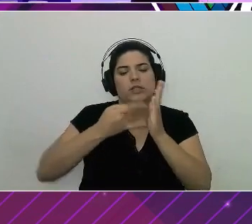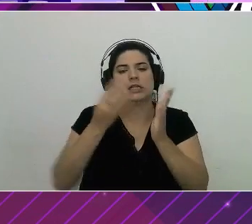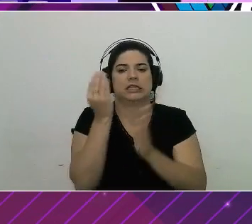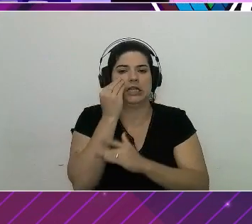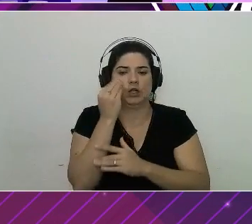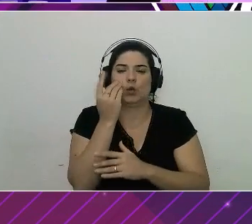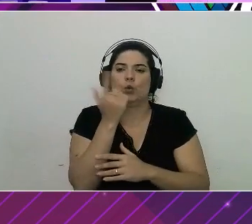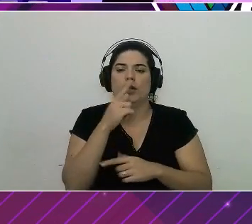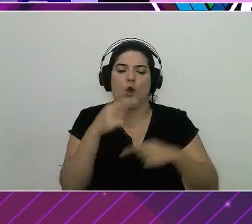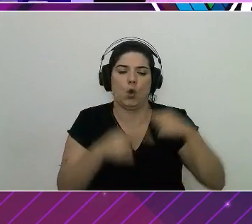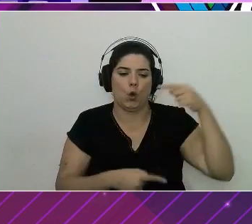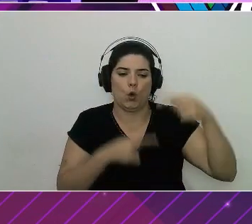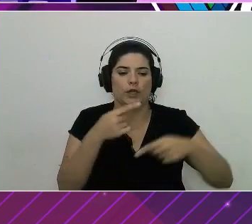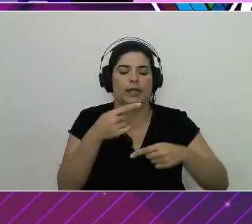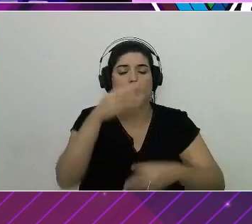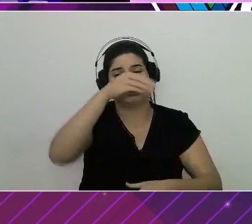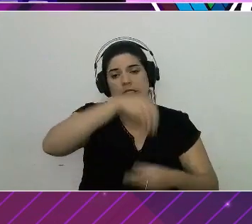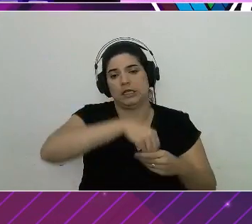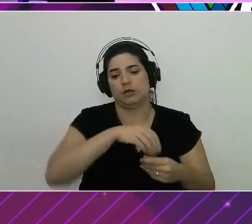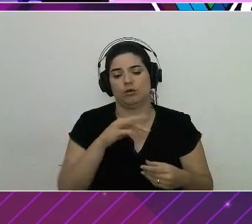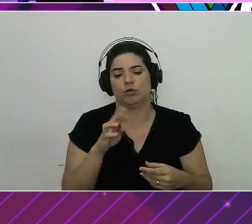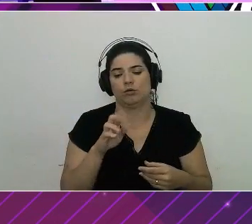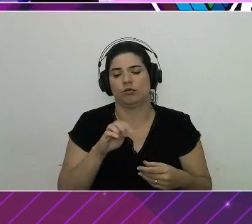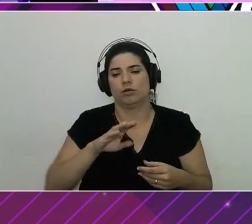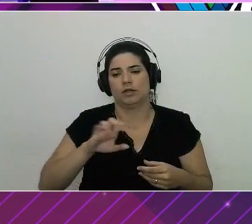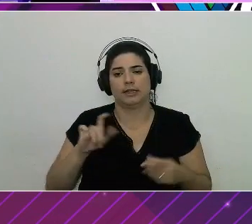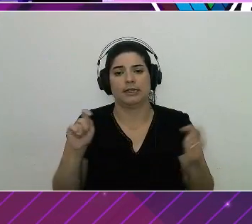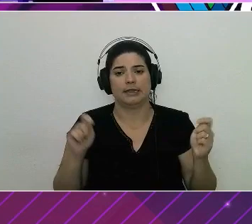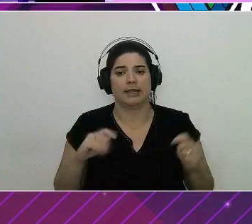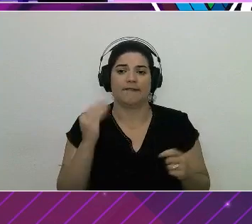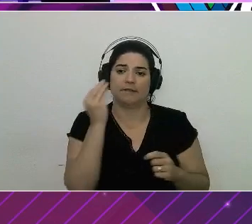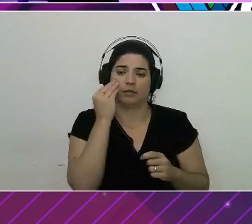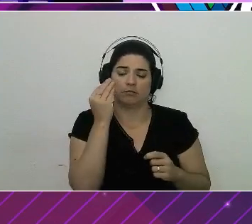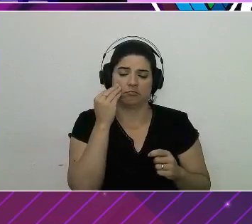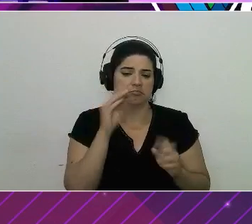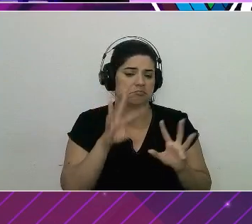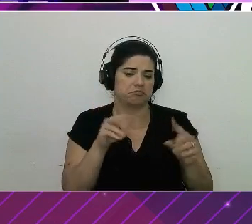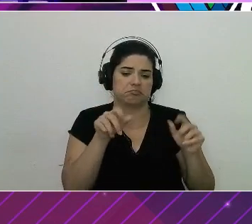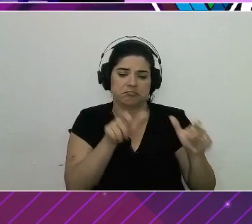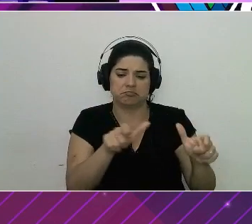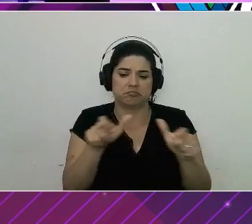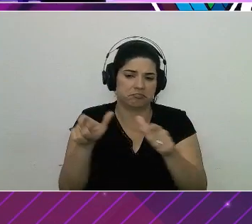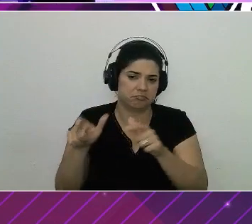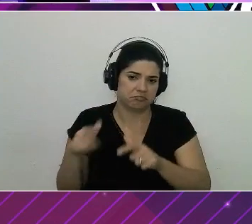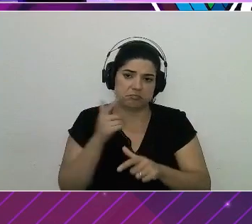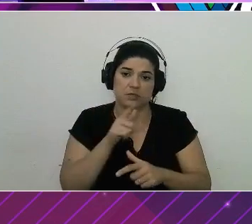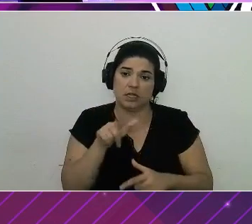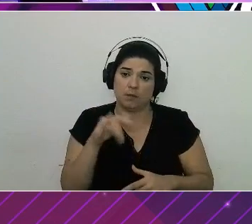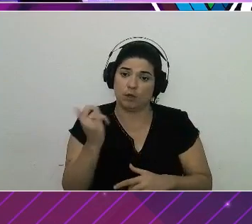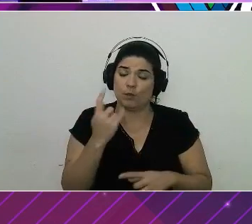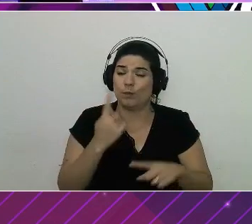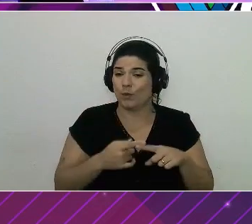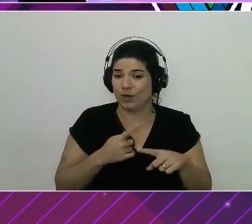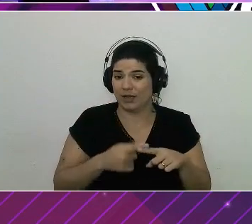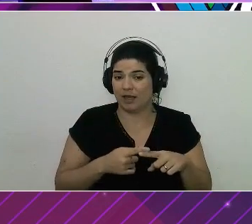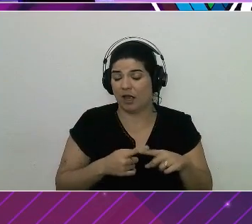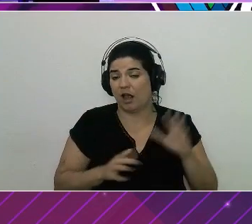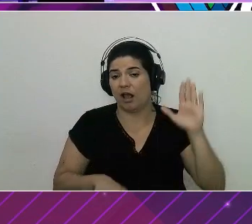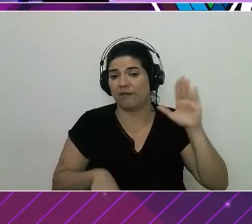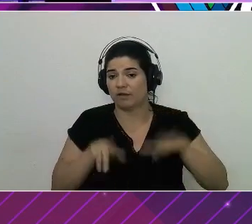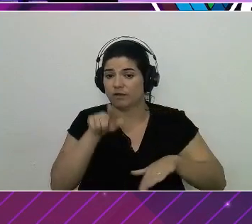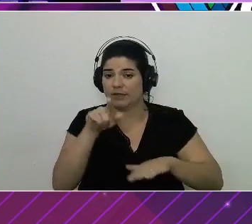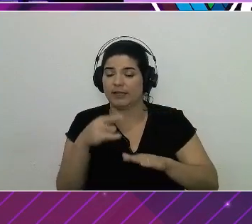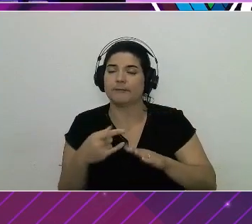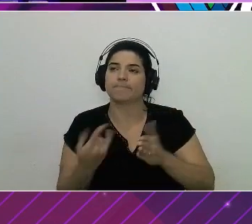trace test em cima deles. Então, consegue fazer um teste intercambiável entre os ambientes. Isso é importante por quê? Porque às vezes você está desenvolvendo uma API e